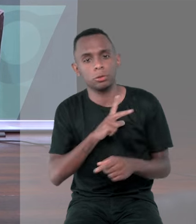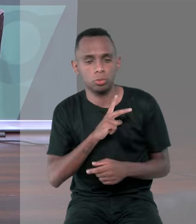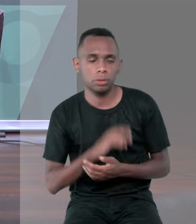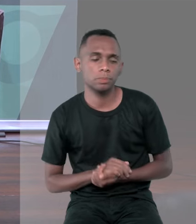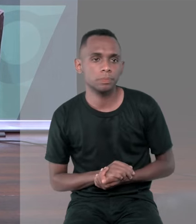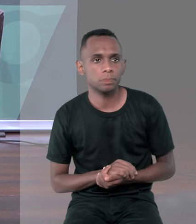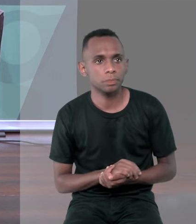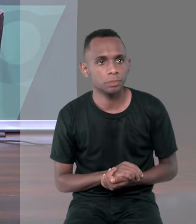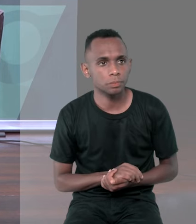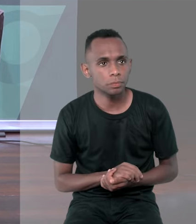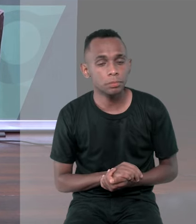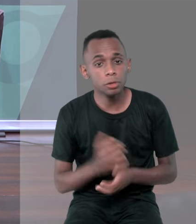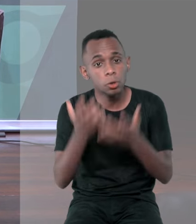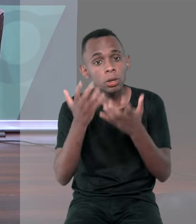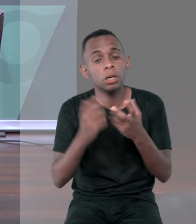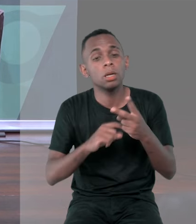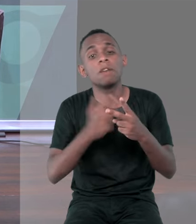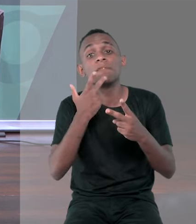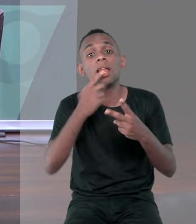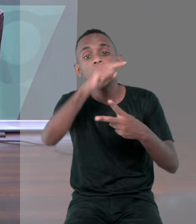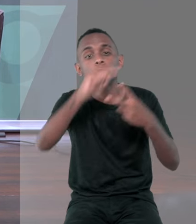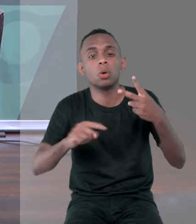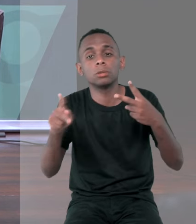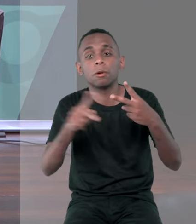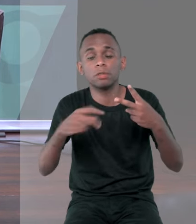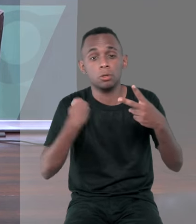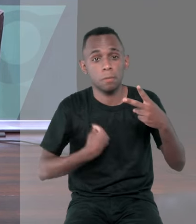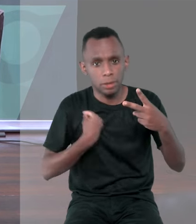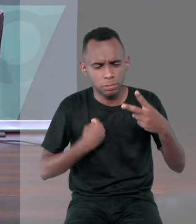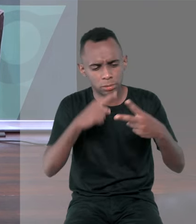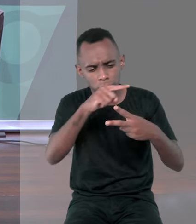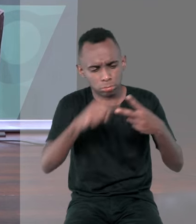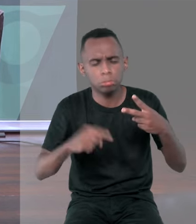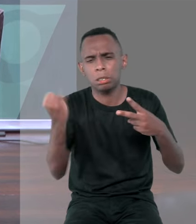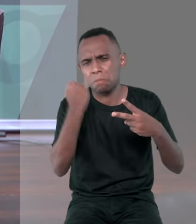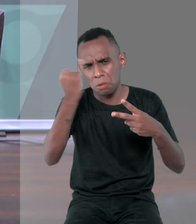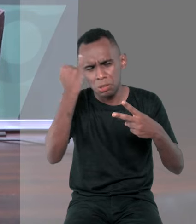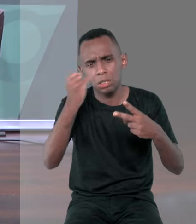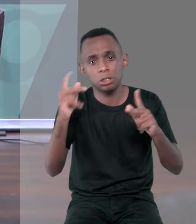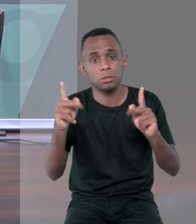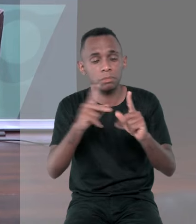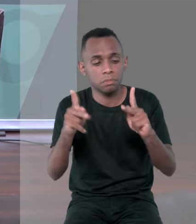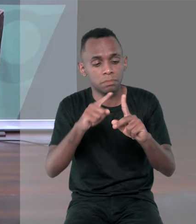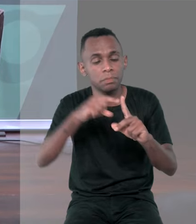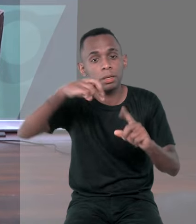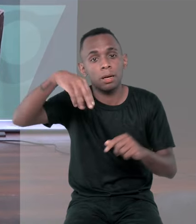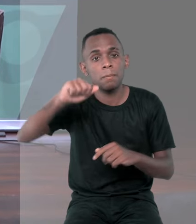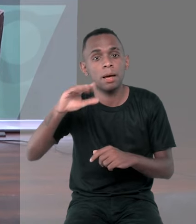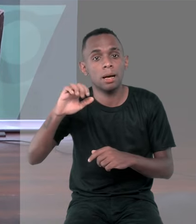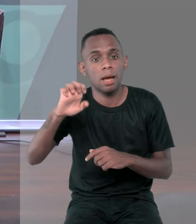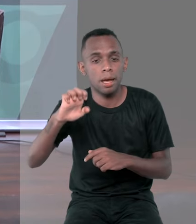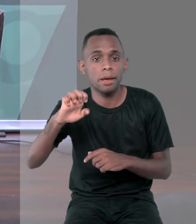queria registrar a presença de dois professores aqui, que são pessoas importantes. Professora Macaé Evaristo,